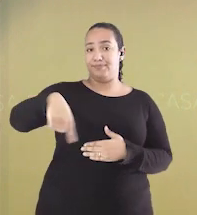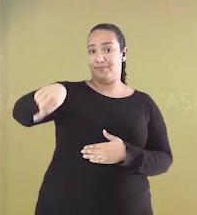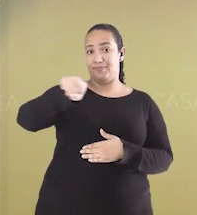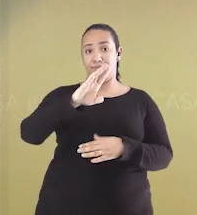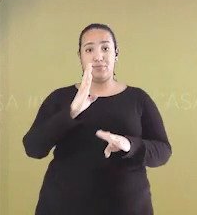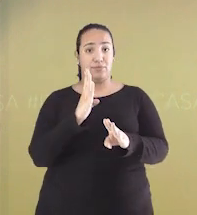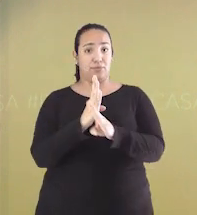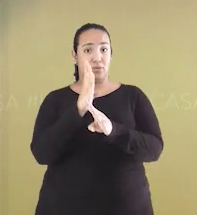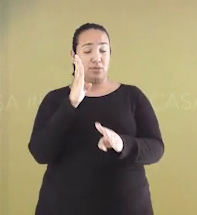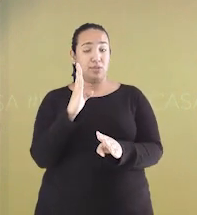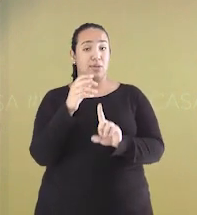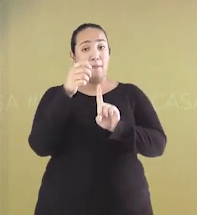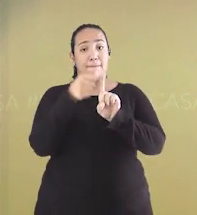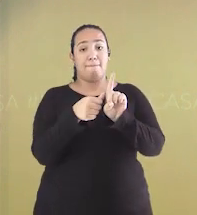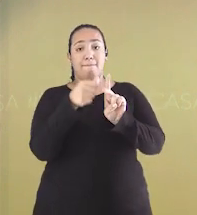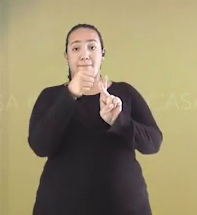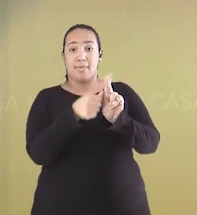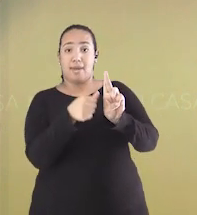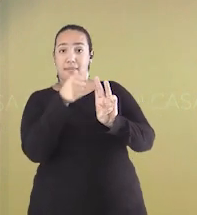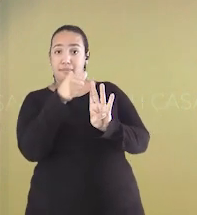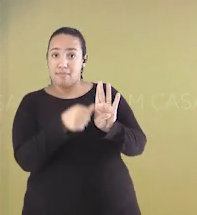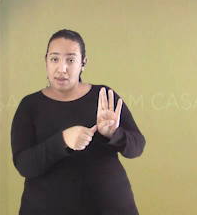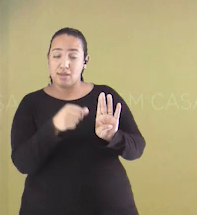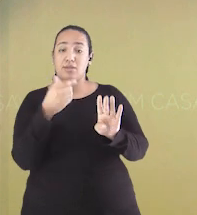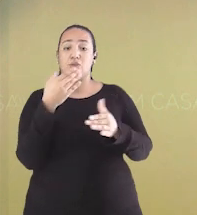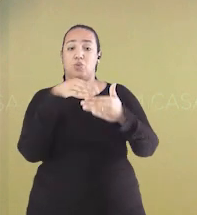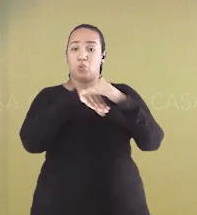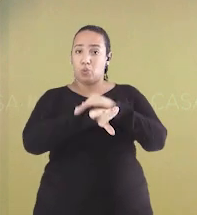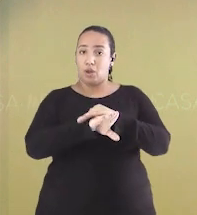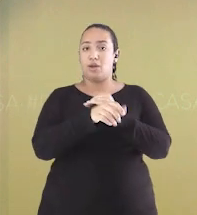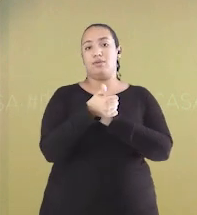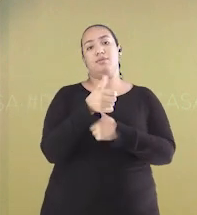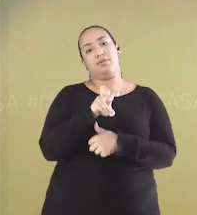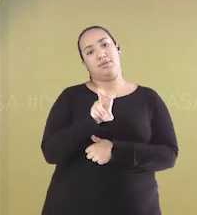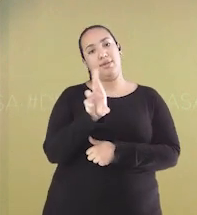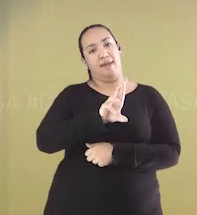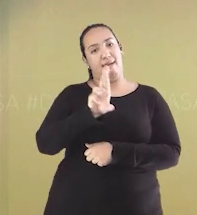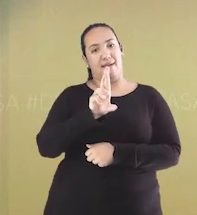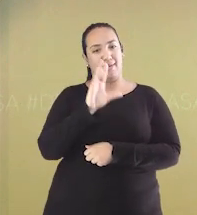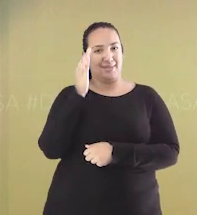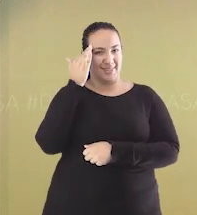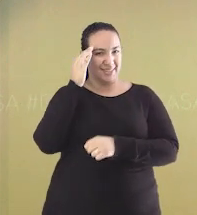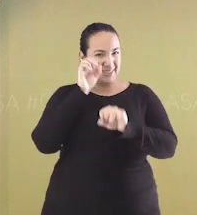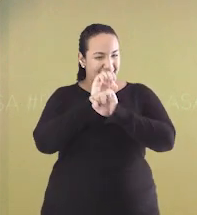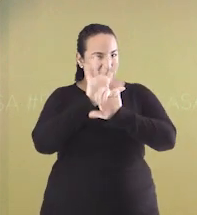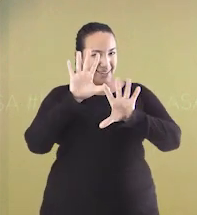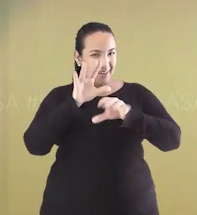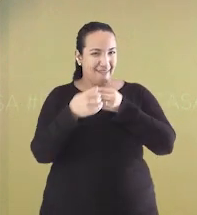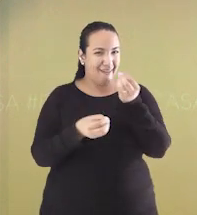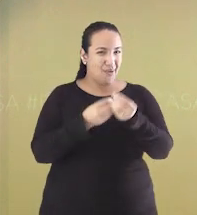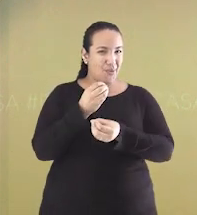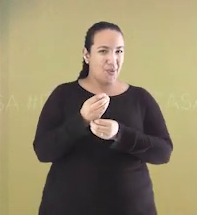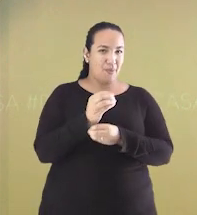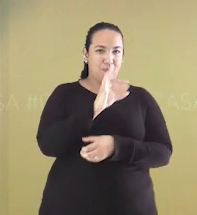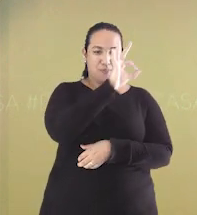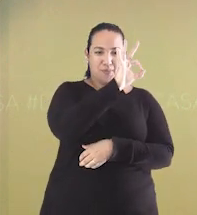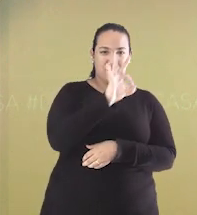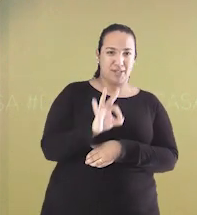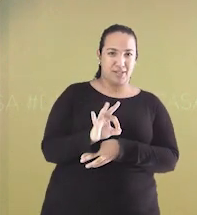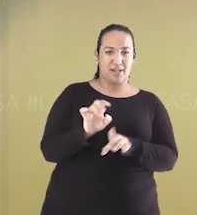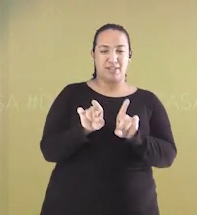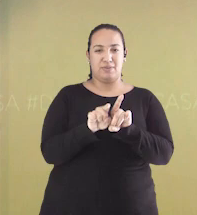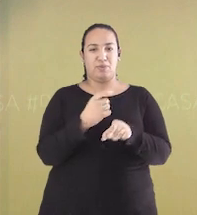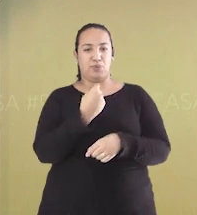que João guarda por mês R$ 15 de sua mesada. Deu para ter uma ideia da relação entre porcentagem e os